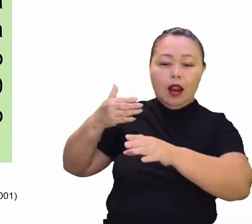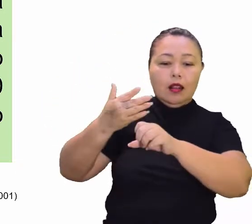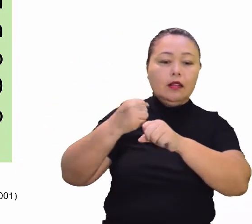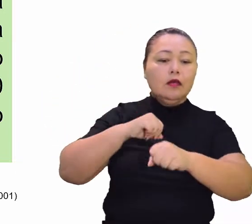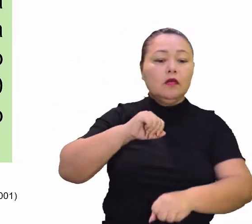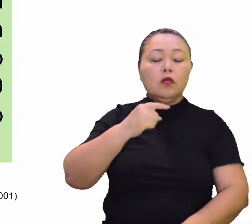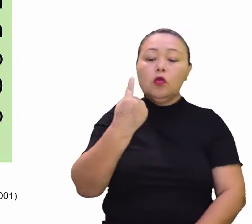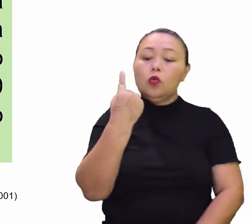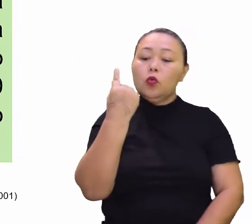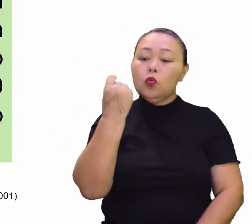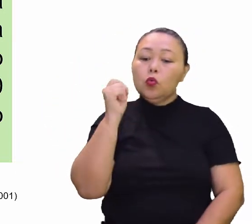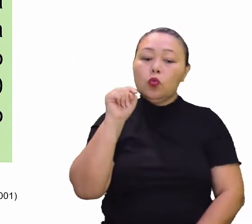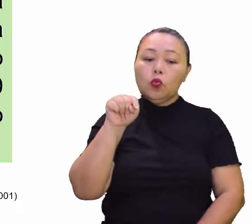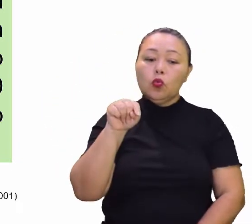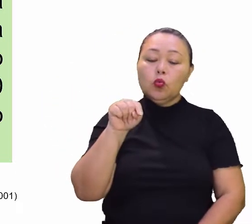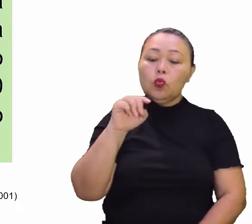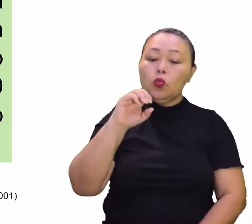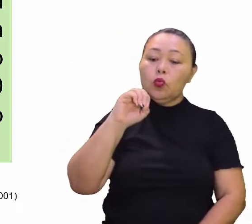extensão de